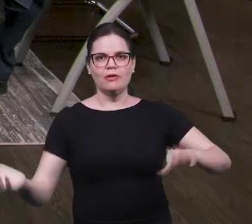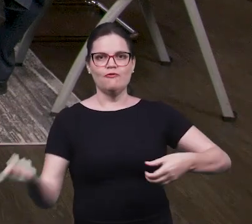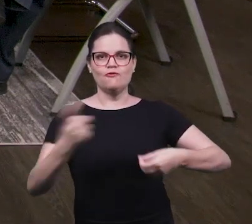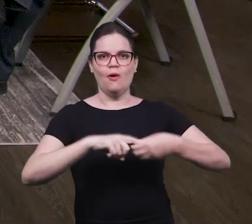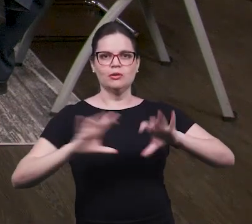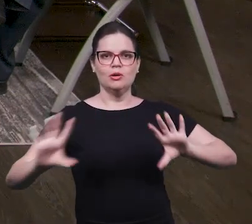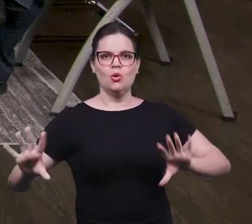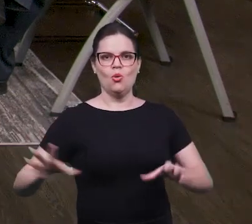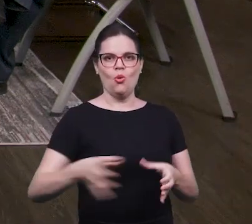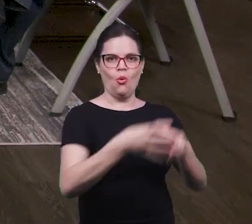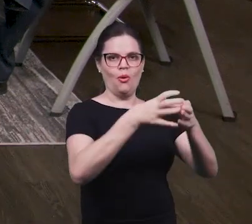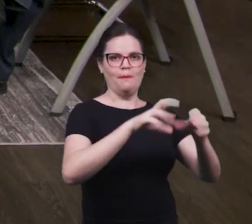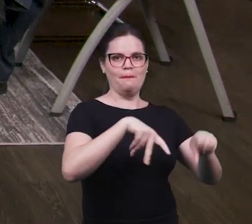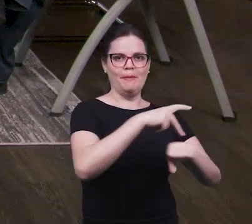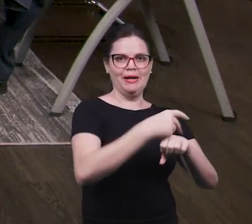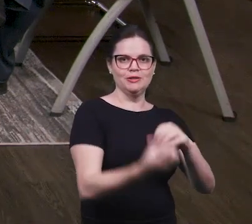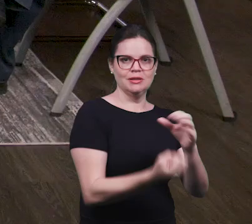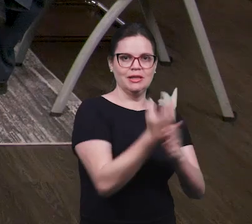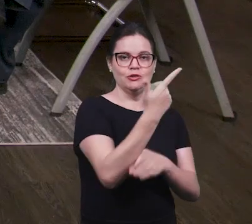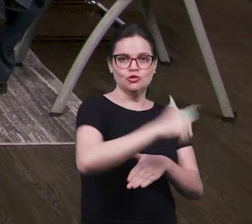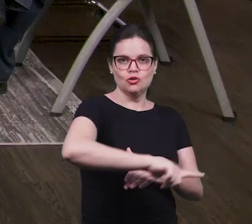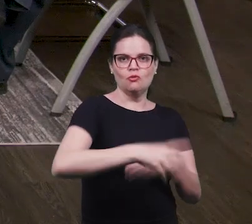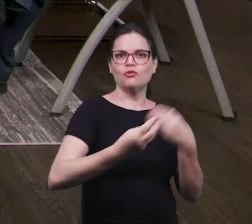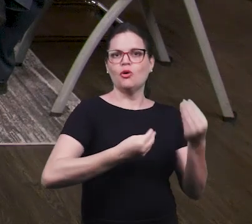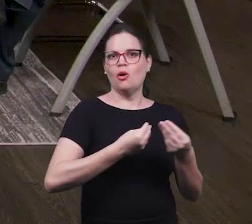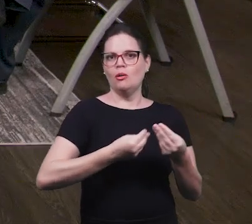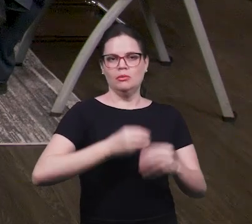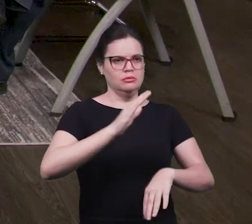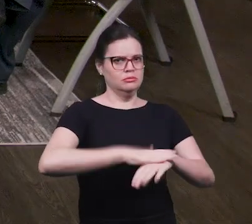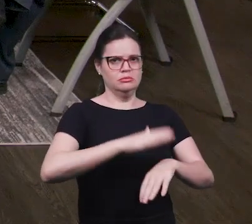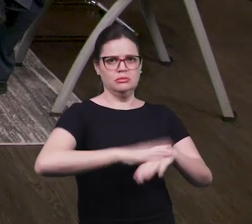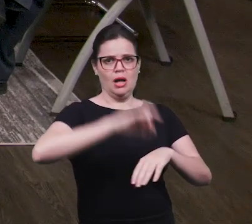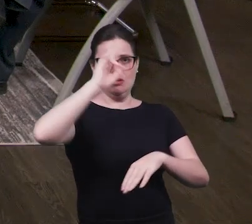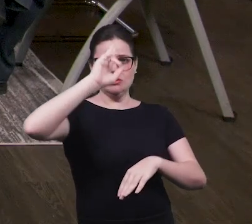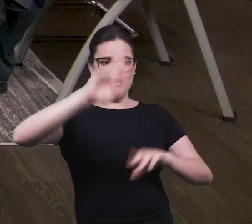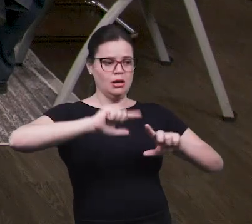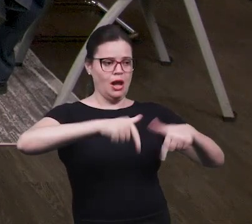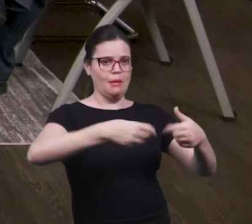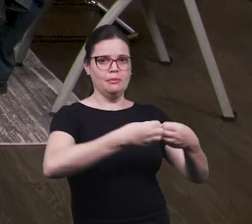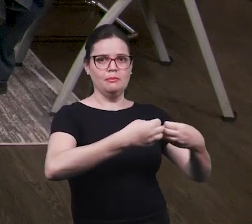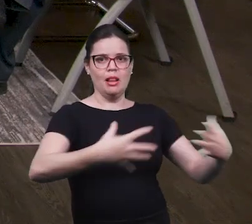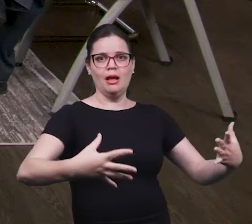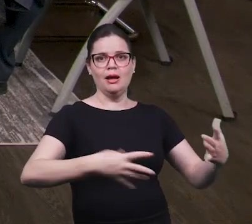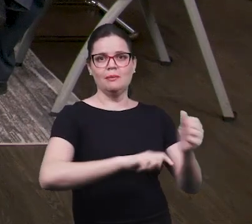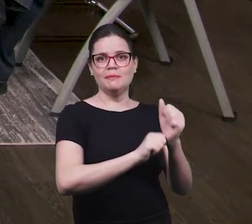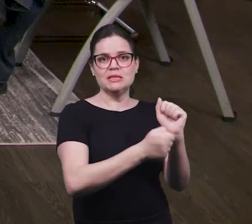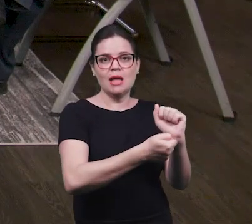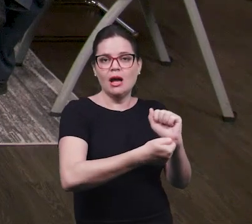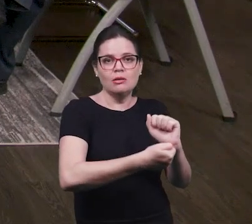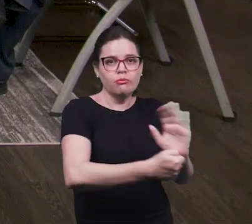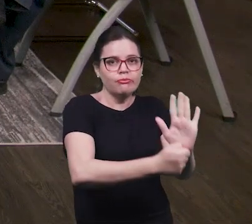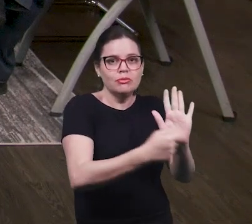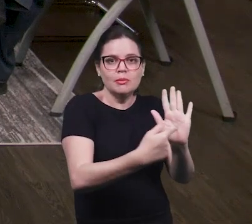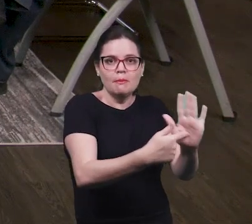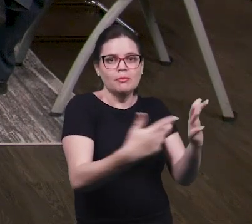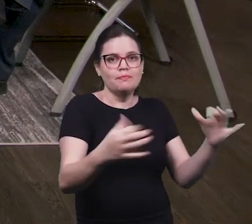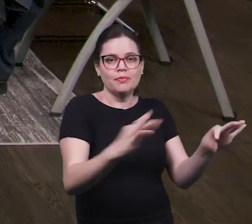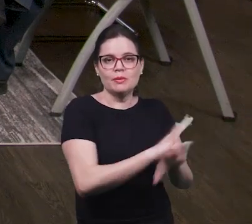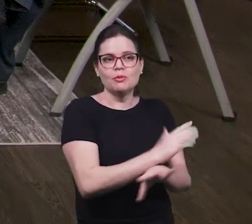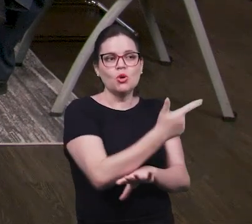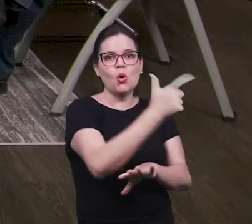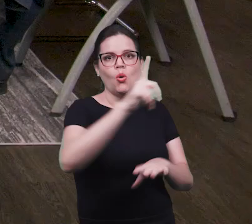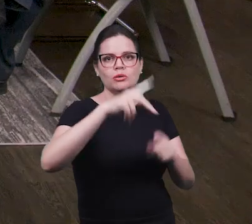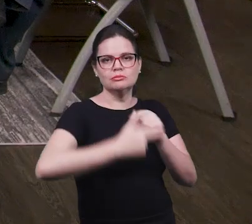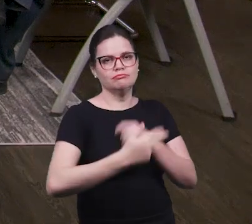comunhão, ela tem que se expressar na vida da igreja com a expressão do amor fraternal.